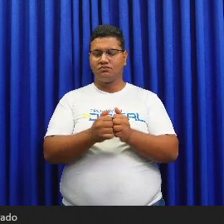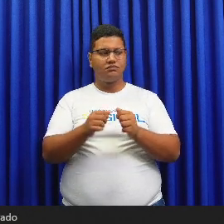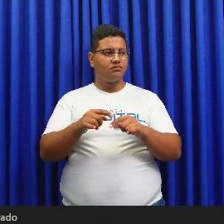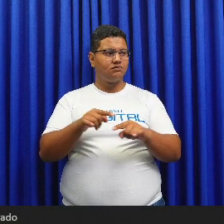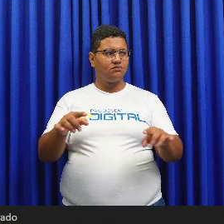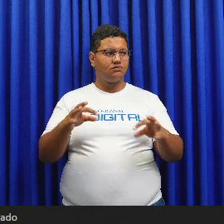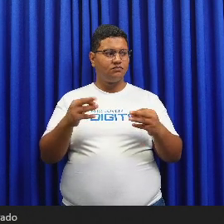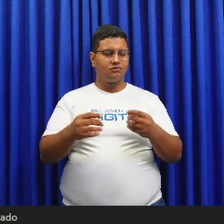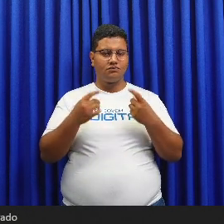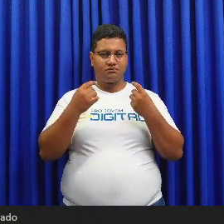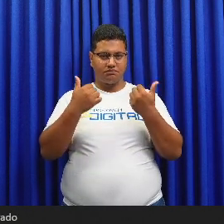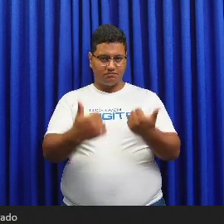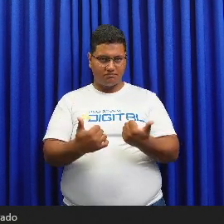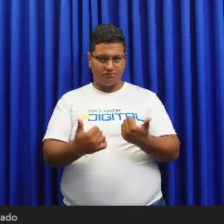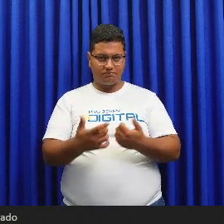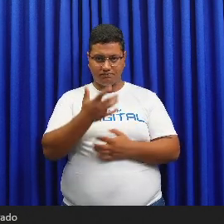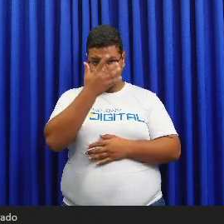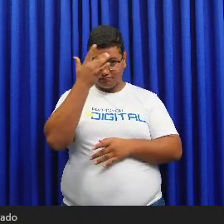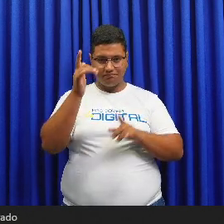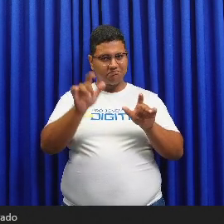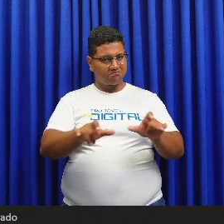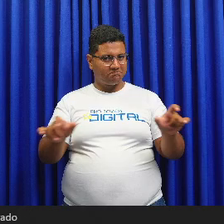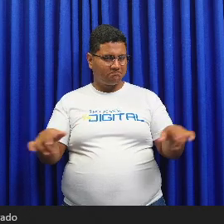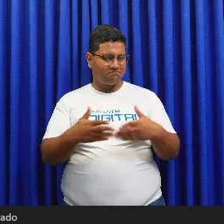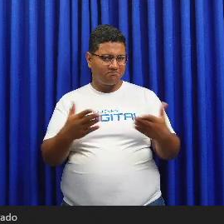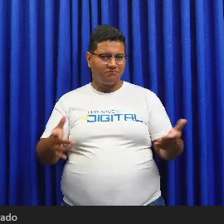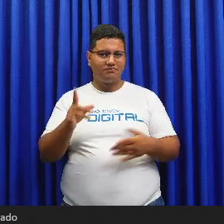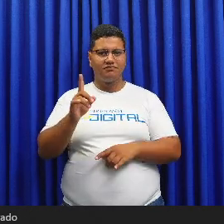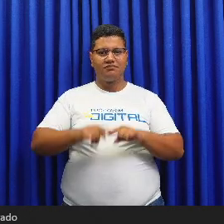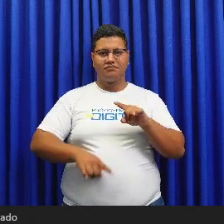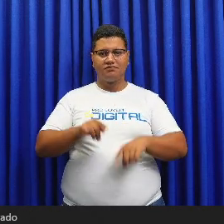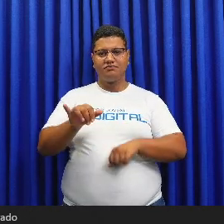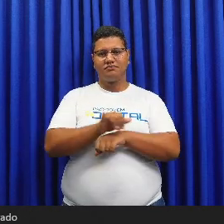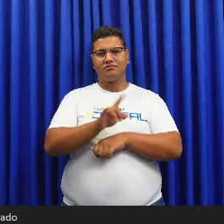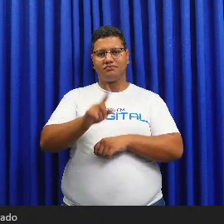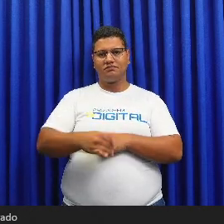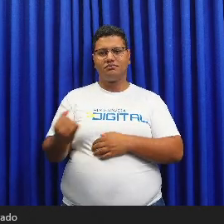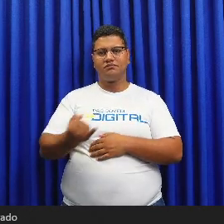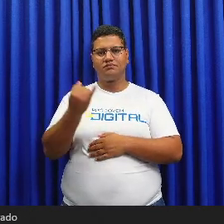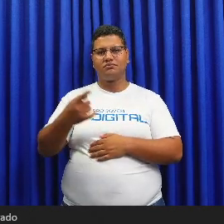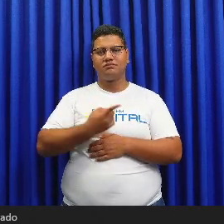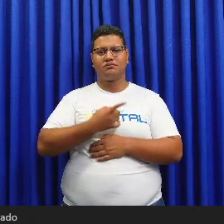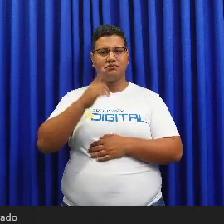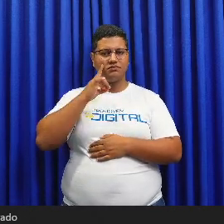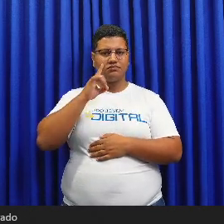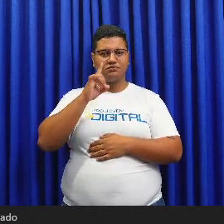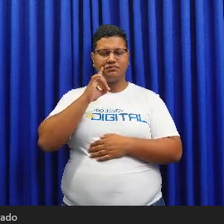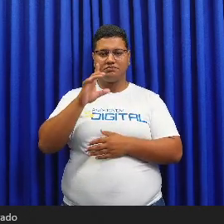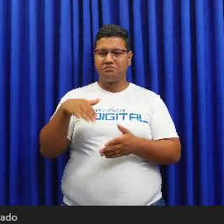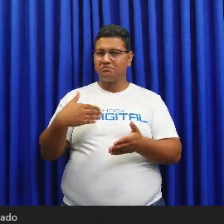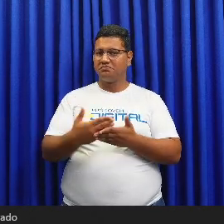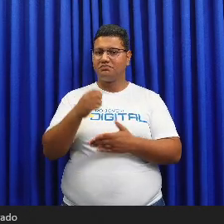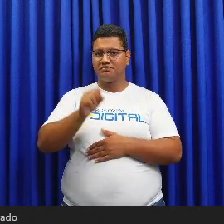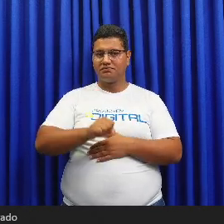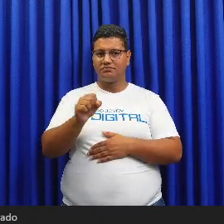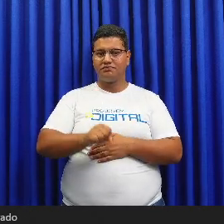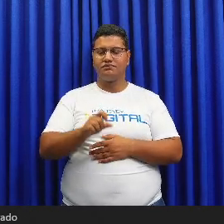para vocês, beleza? Pessoal, essas aqui são algumas ferramentas que são essenciais do dia a dia, tá?